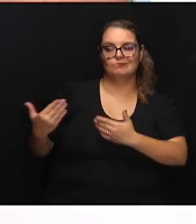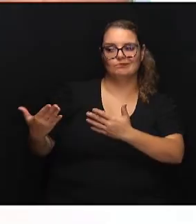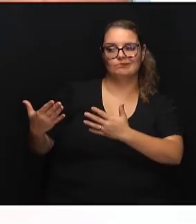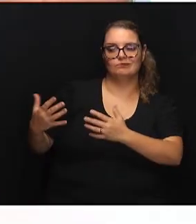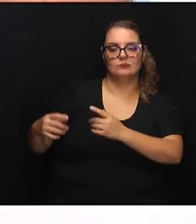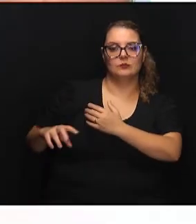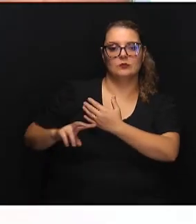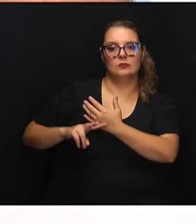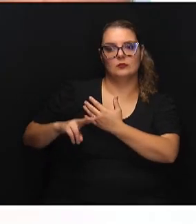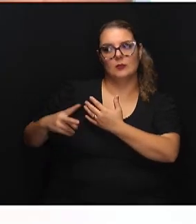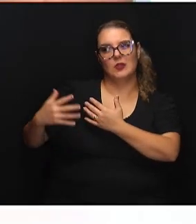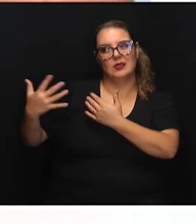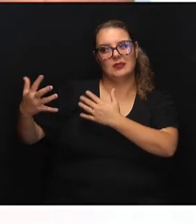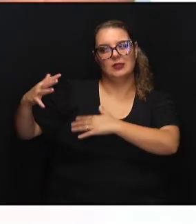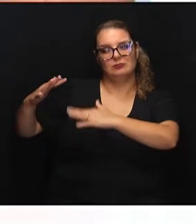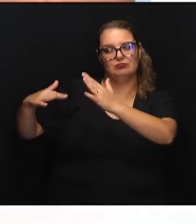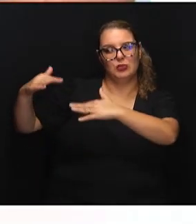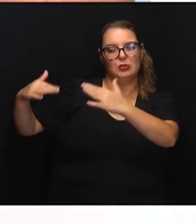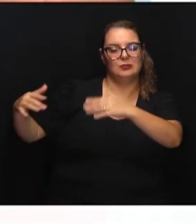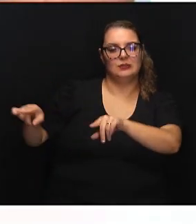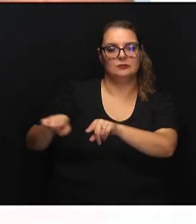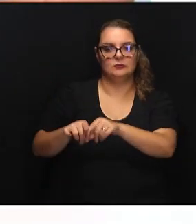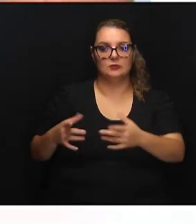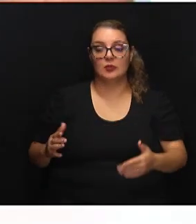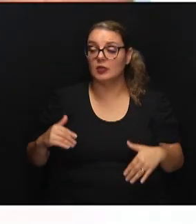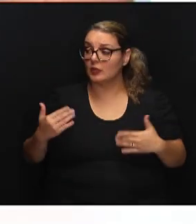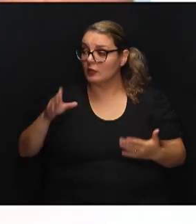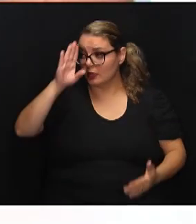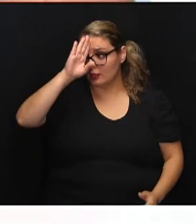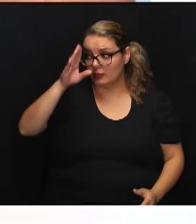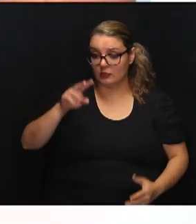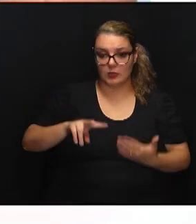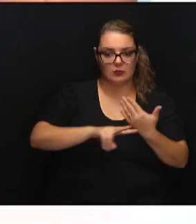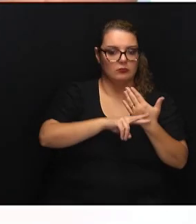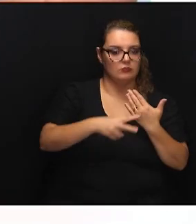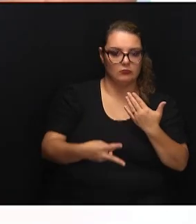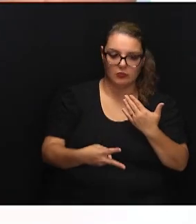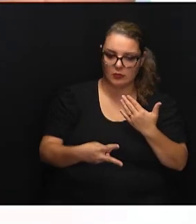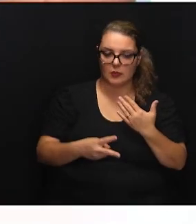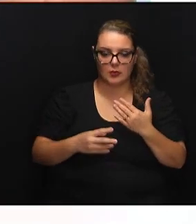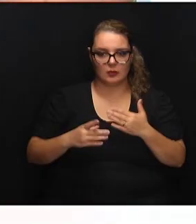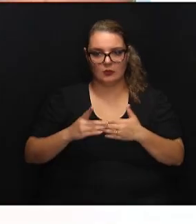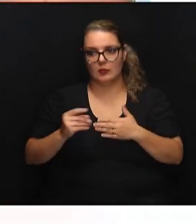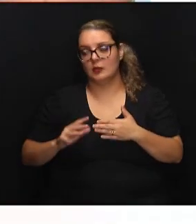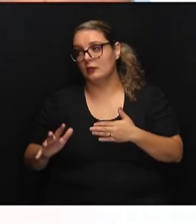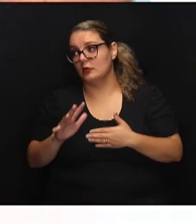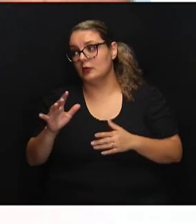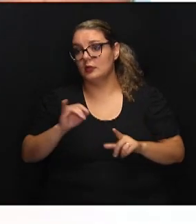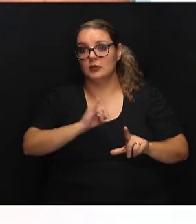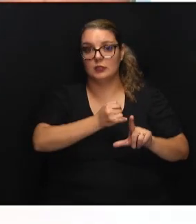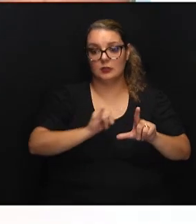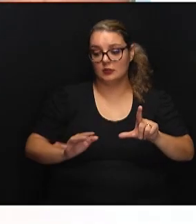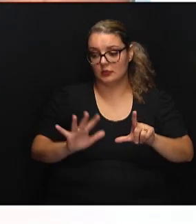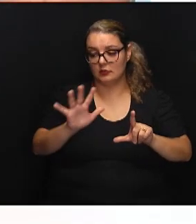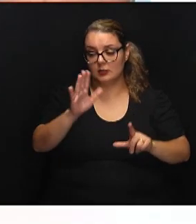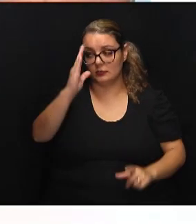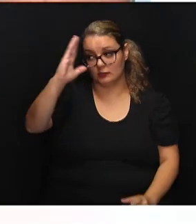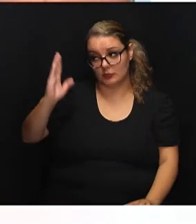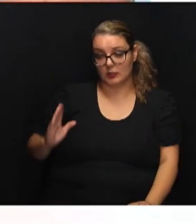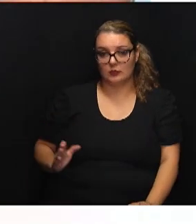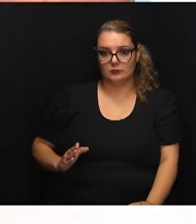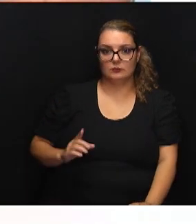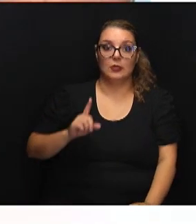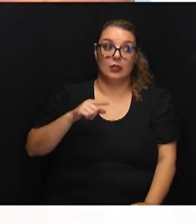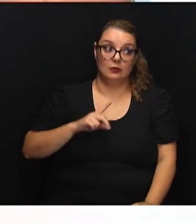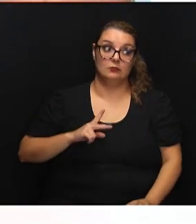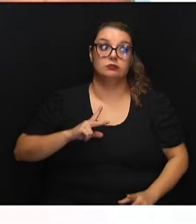momento. E quais os principais impactos causados por essa alta do dólar na inflação brasileira? É forte,